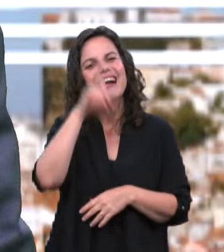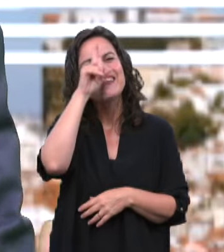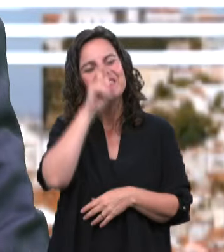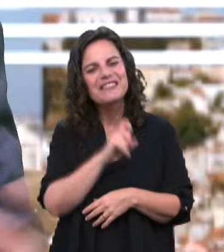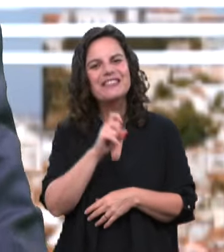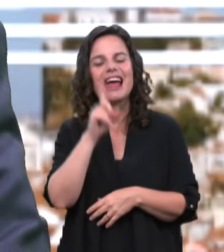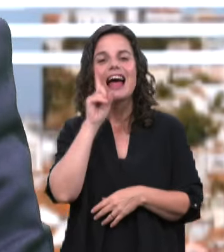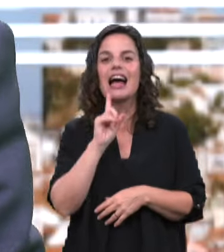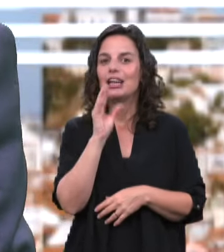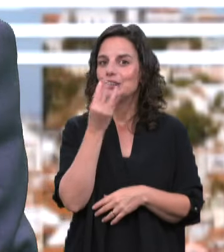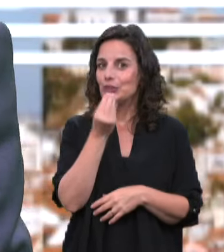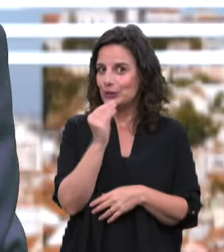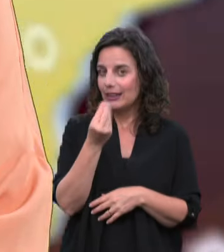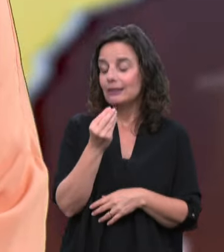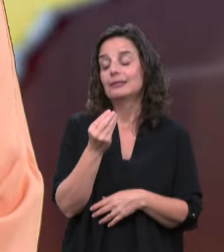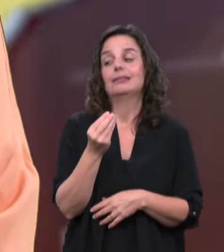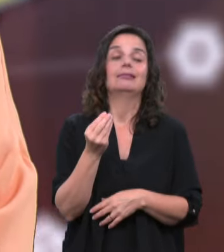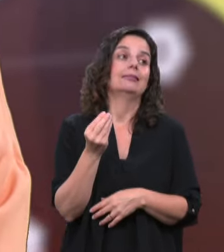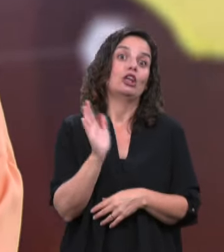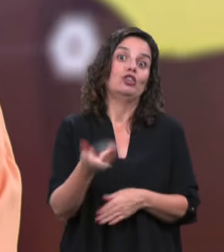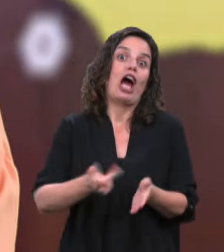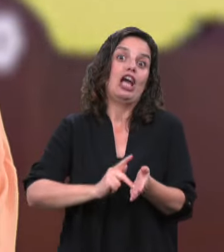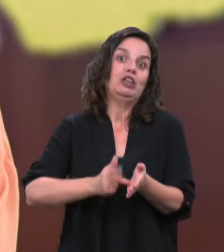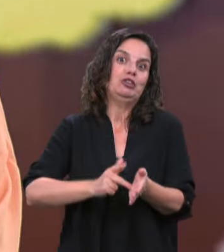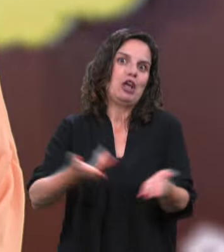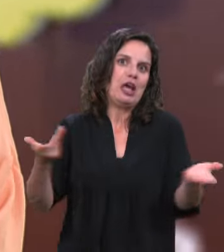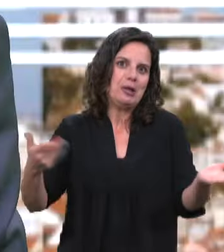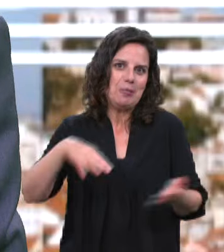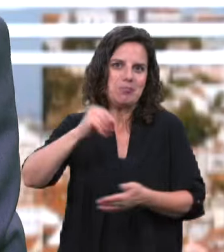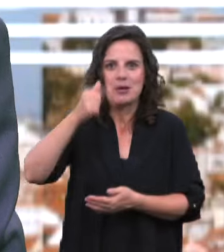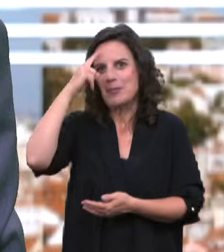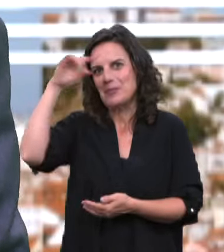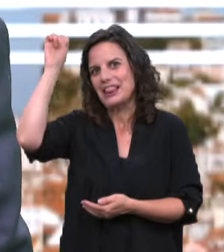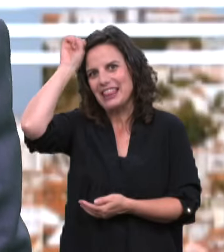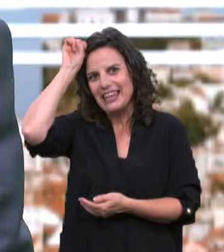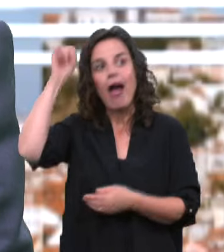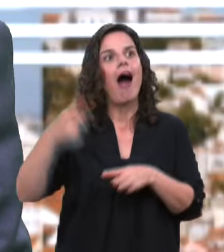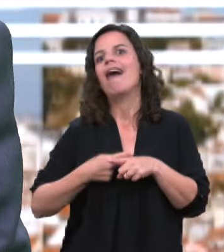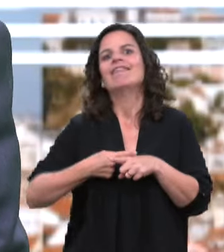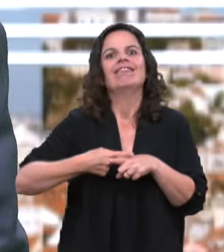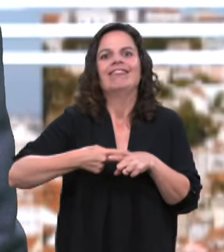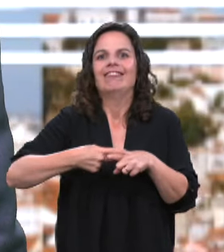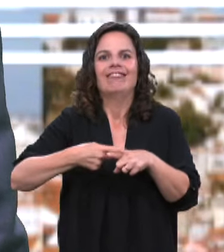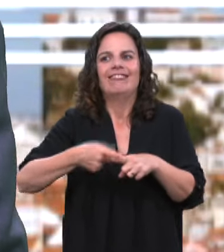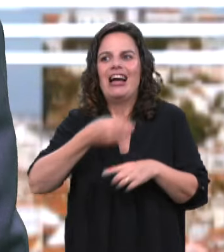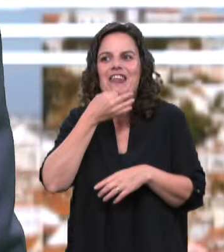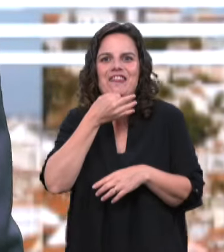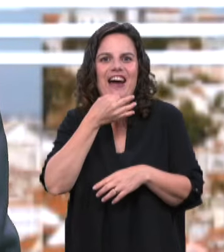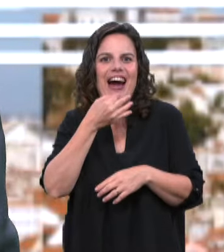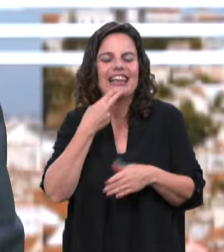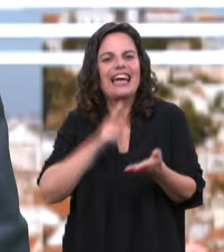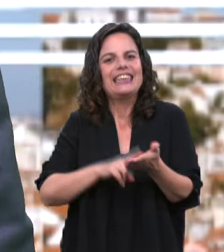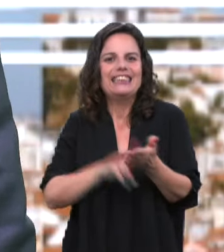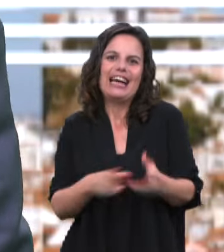a estudante que já é engenheira, em Berlim, e o entusiasmo com que ela fala desta